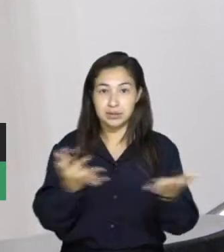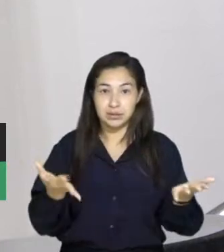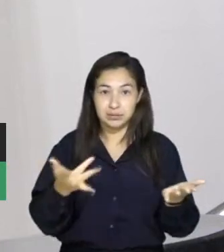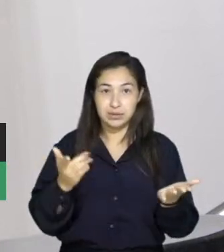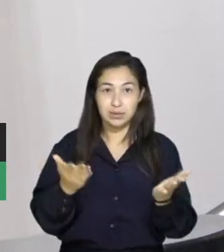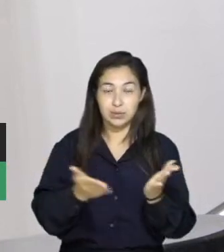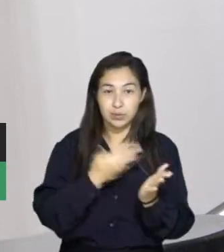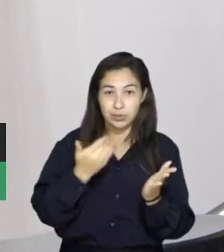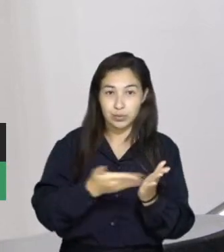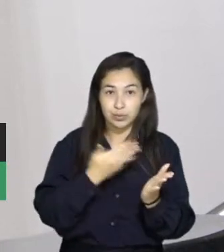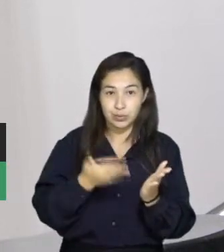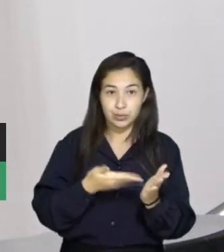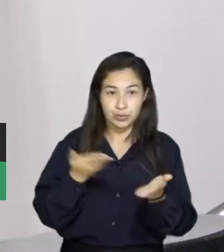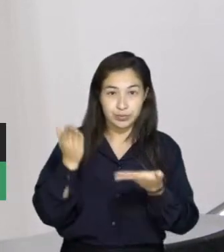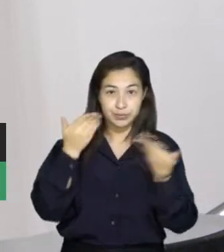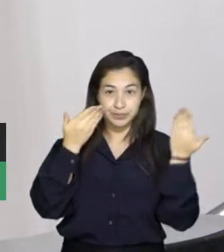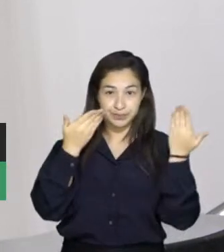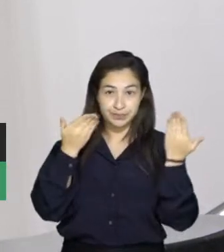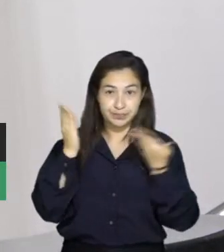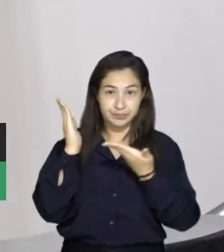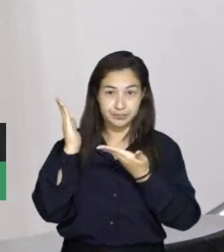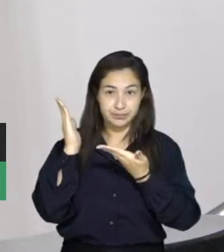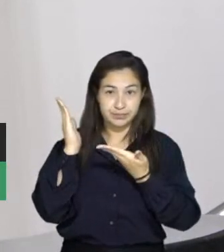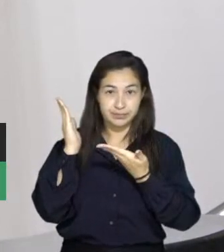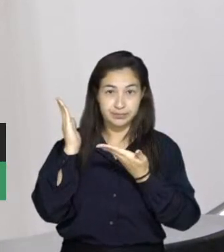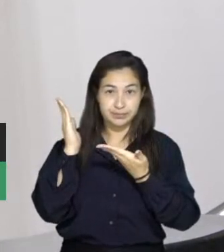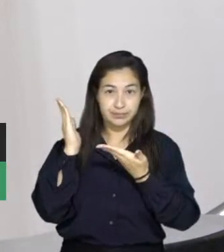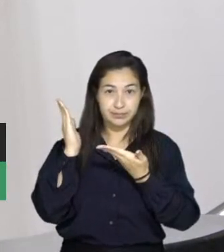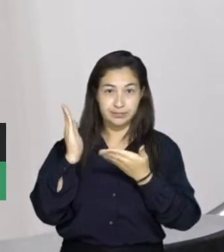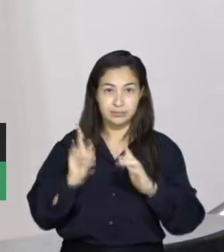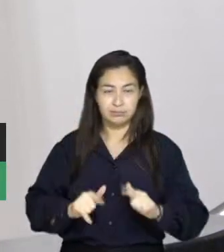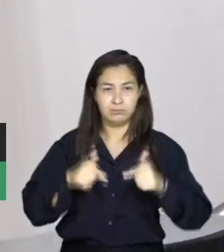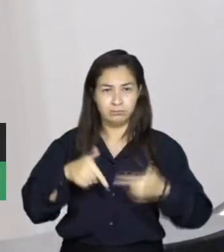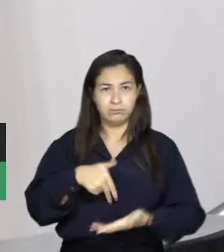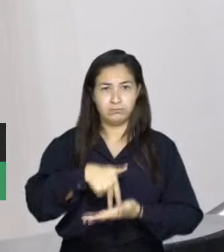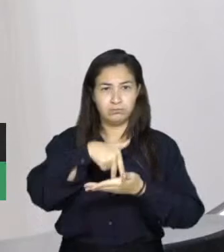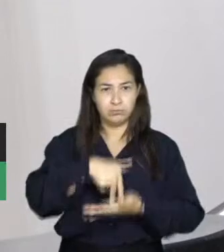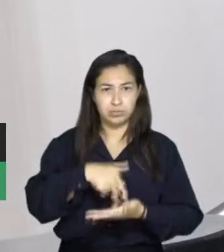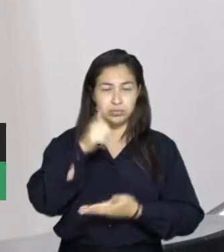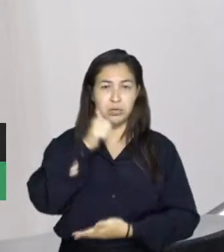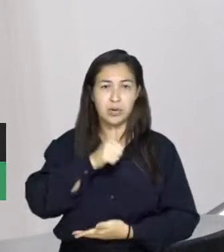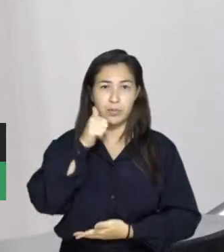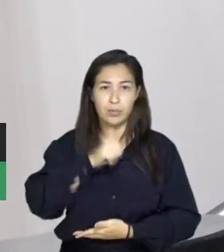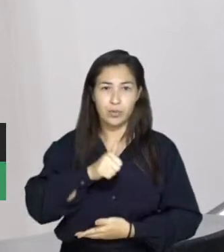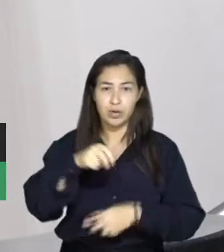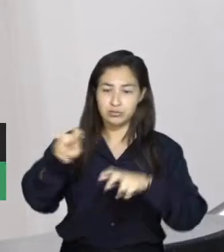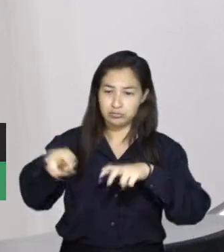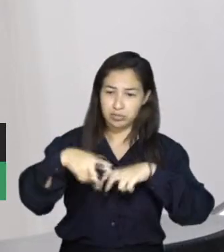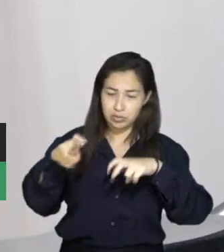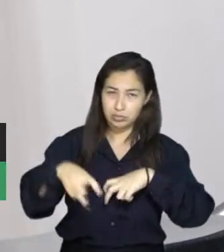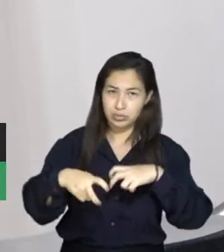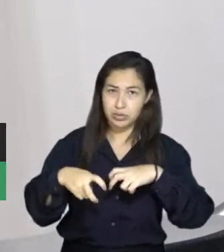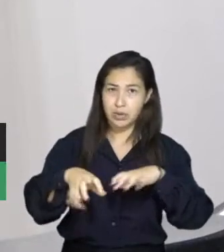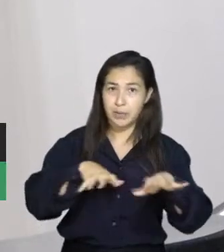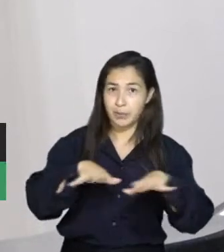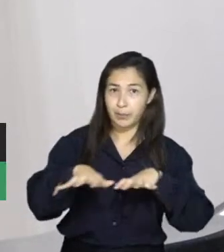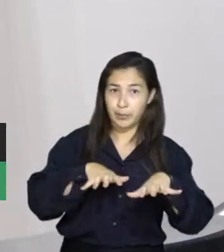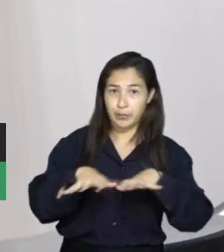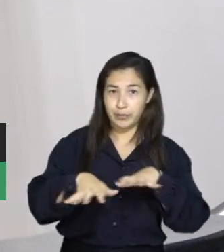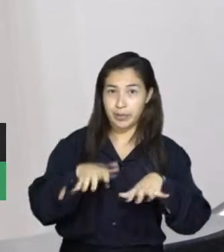está aqui em minhas mãos, Resistências por Mãos de Mulheres Camponesas, do Movimento de Mulheres